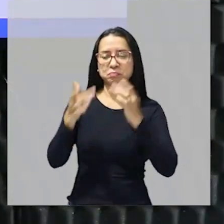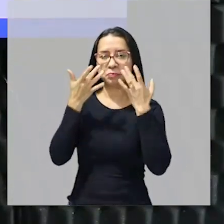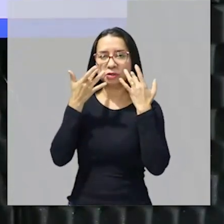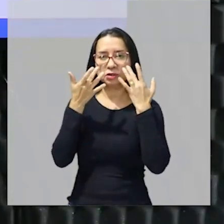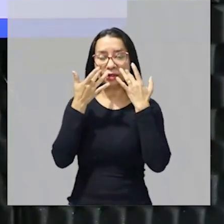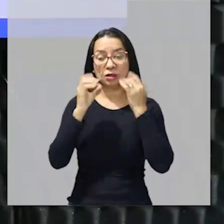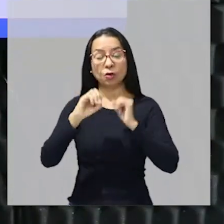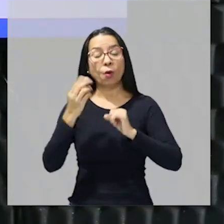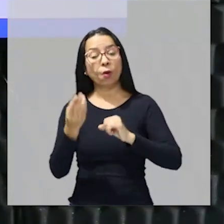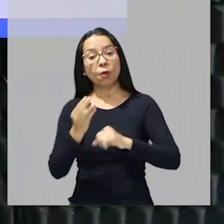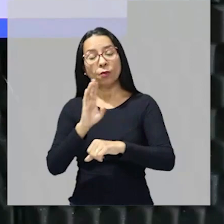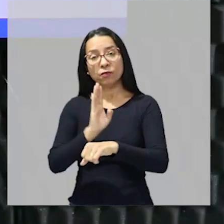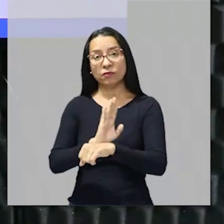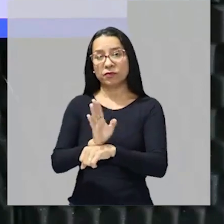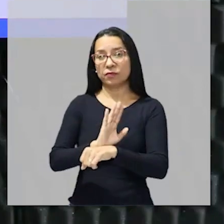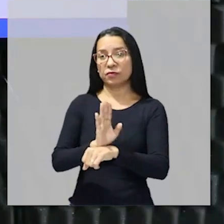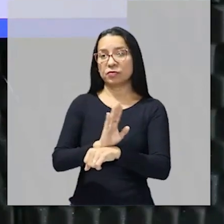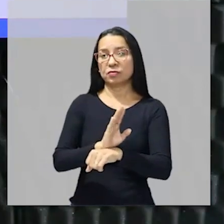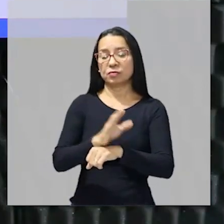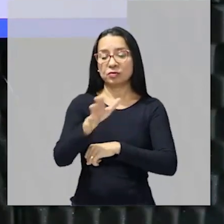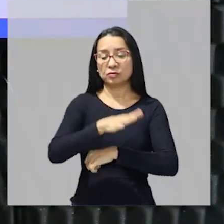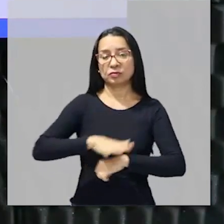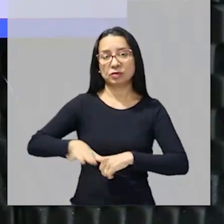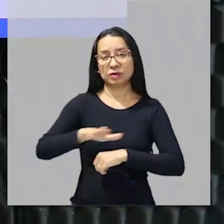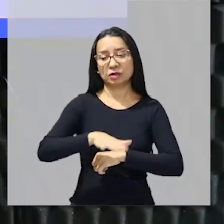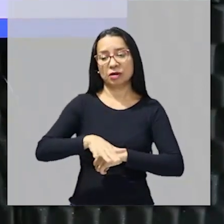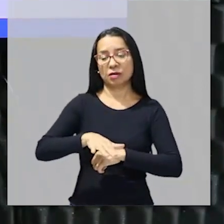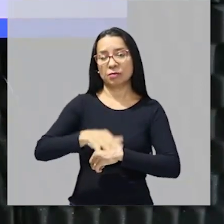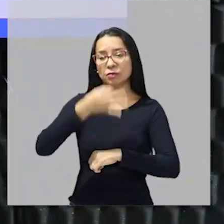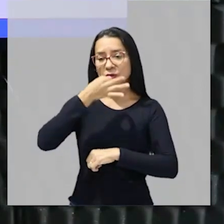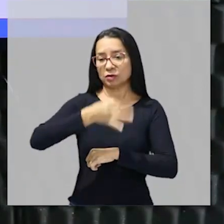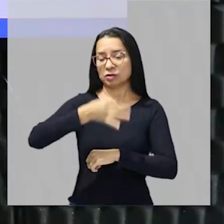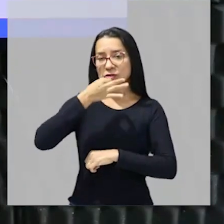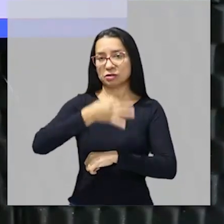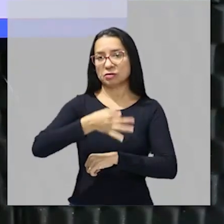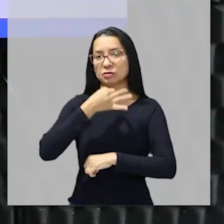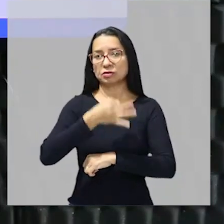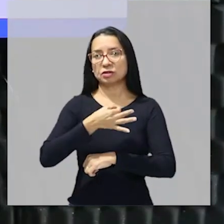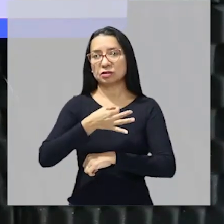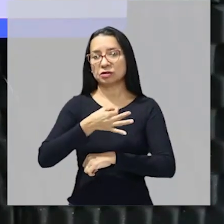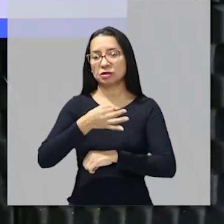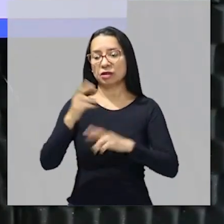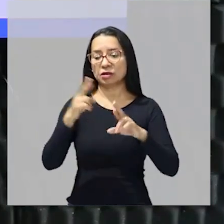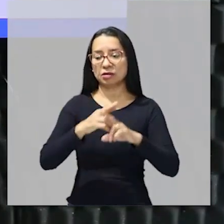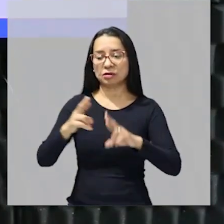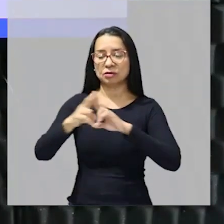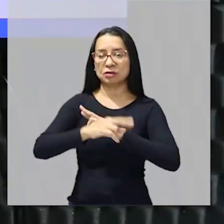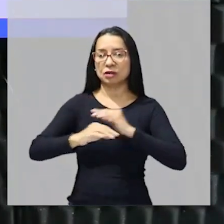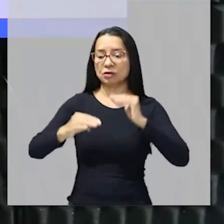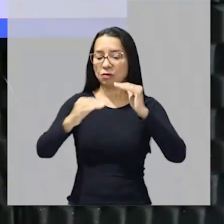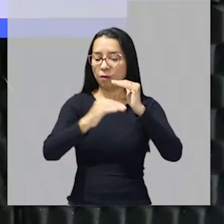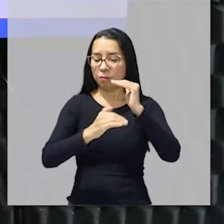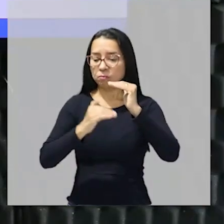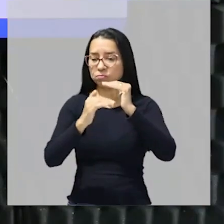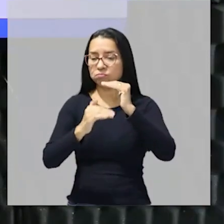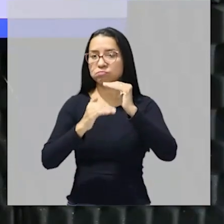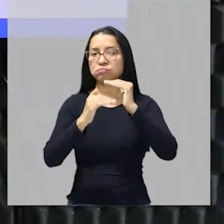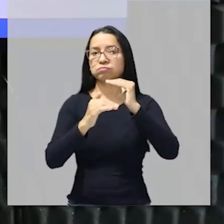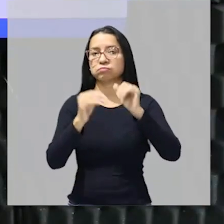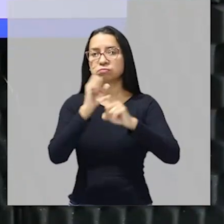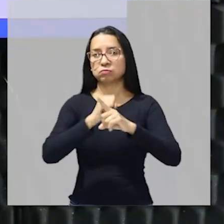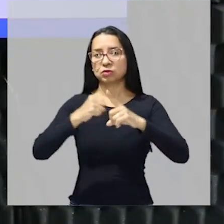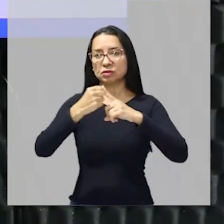tipo de filme, no campo mais das críticas em relação às desigualdades sociais, elas foram taxadas de